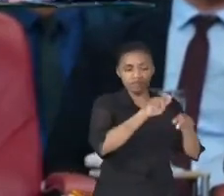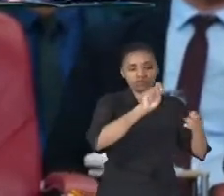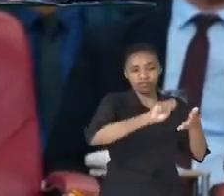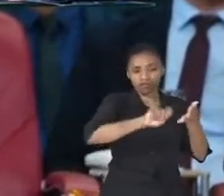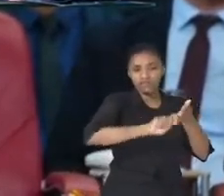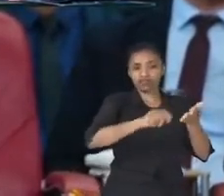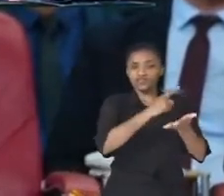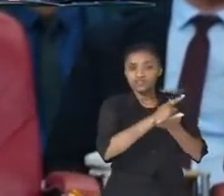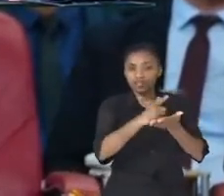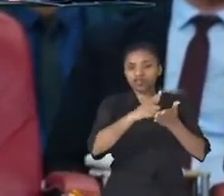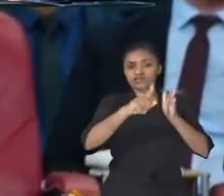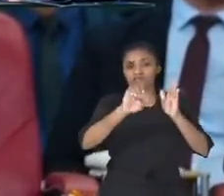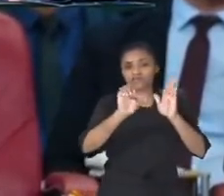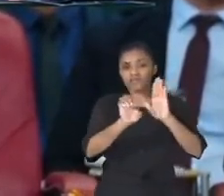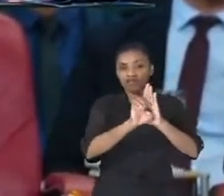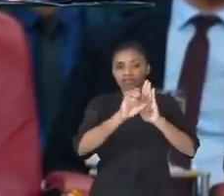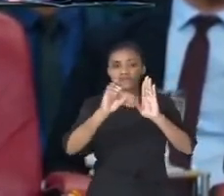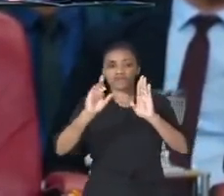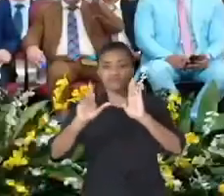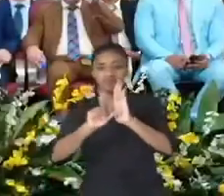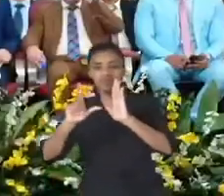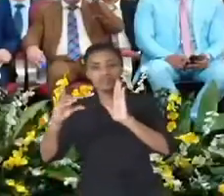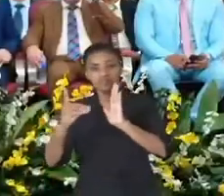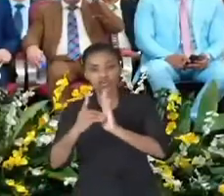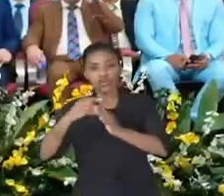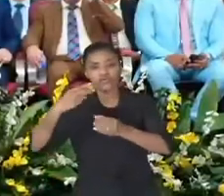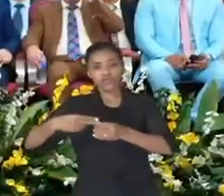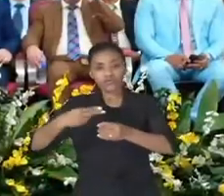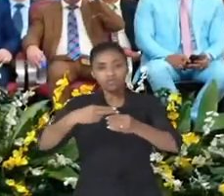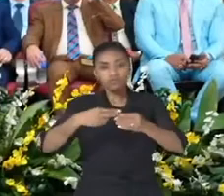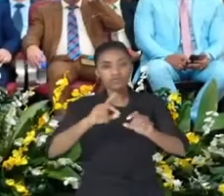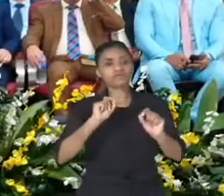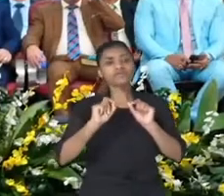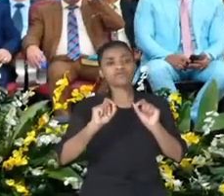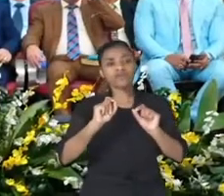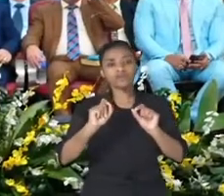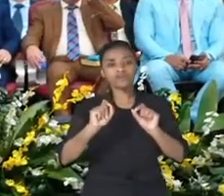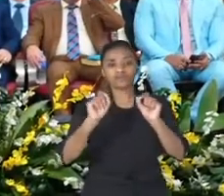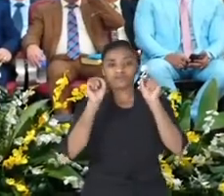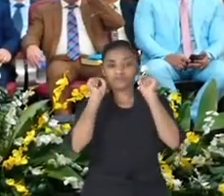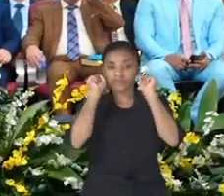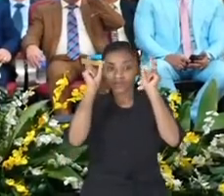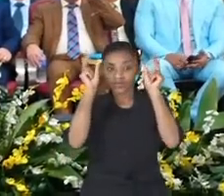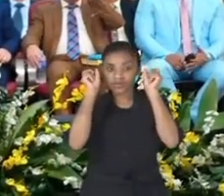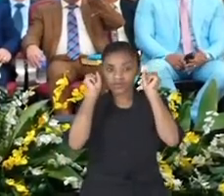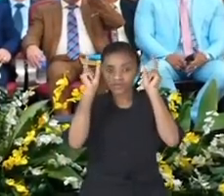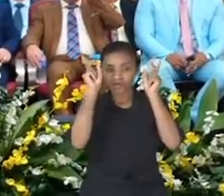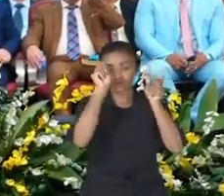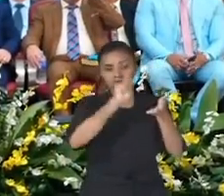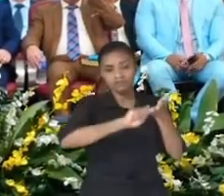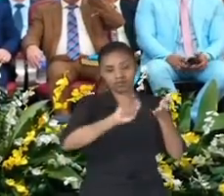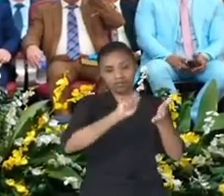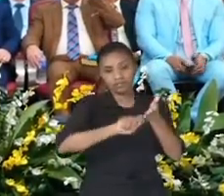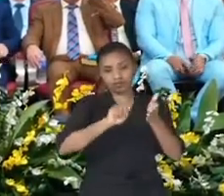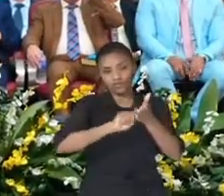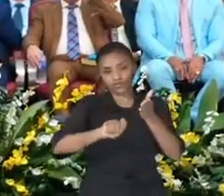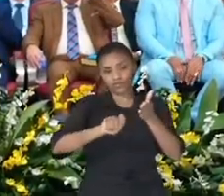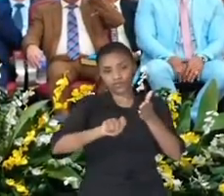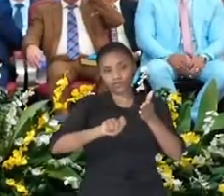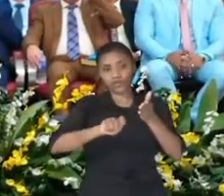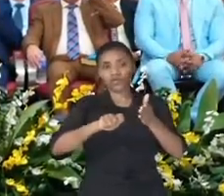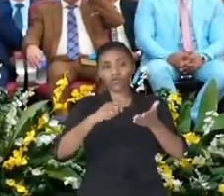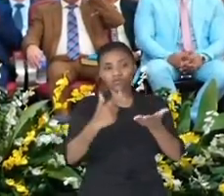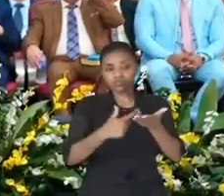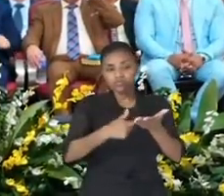Levítico, Deuteronômio e Números. Quem foi ele? Moisés. Moisés escreveu o Pentateuco e também escreveu o livro